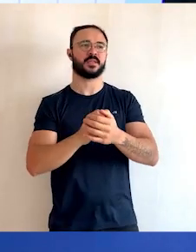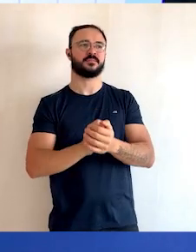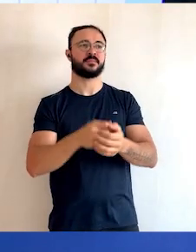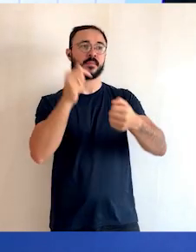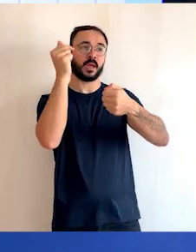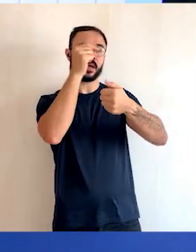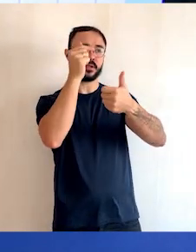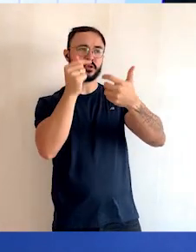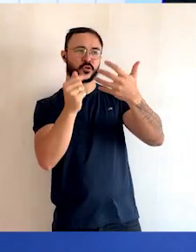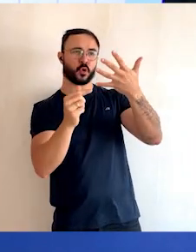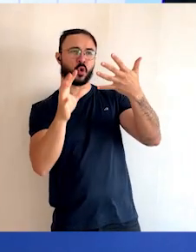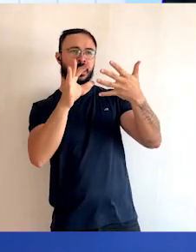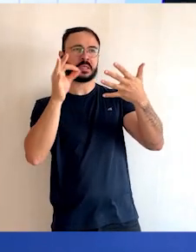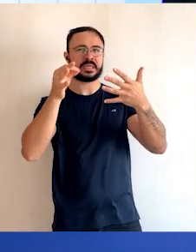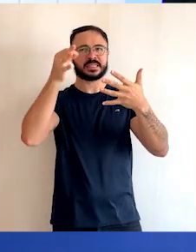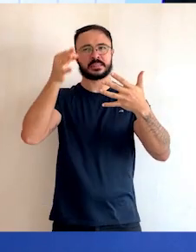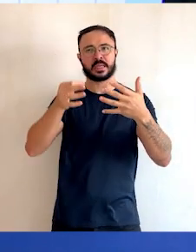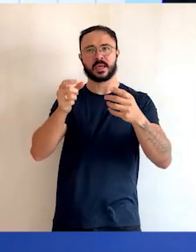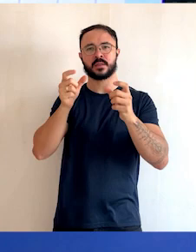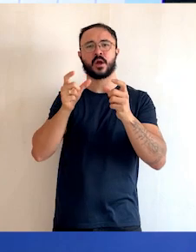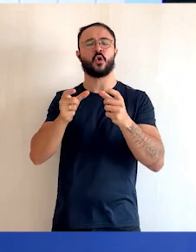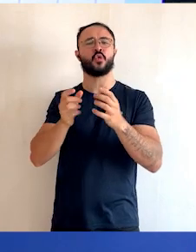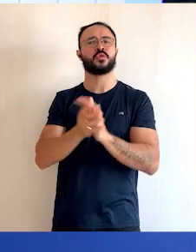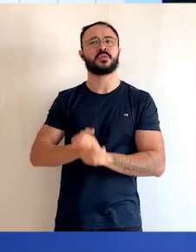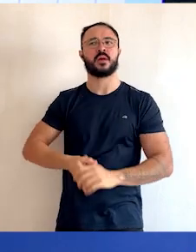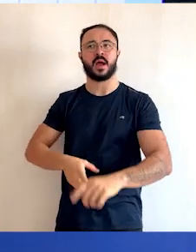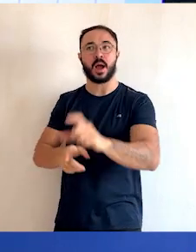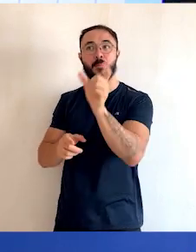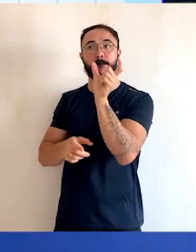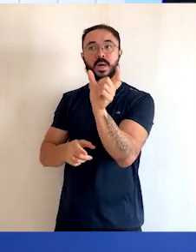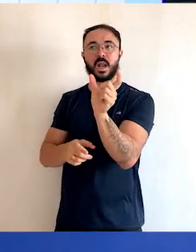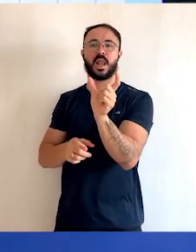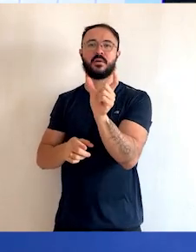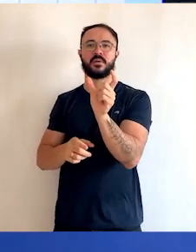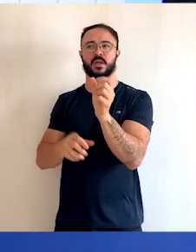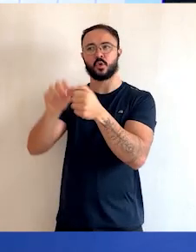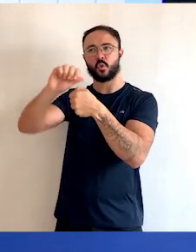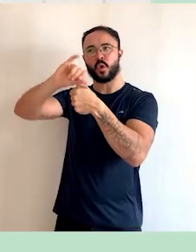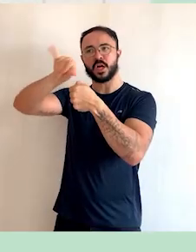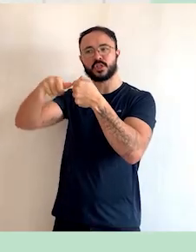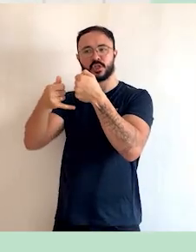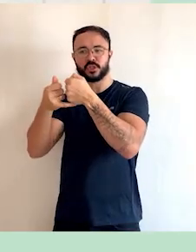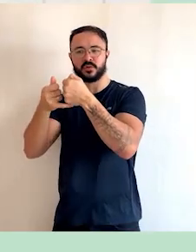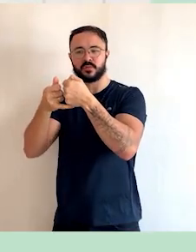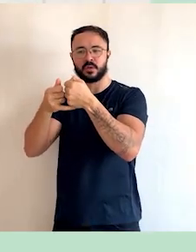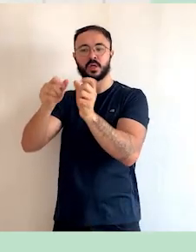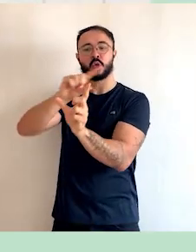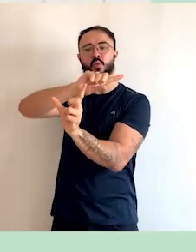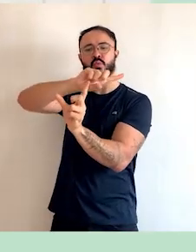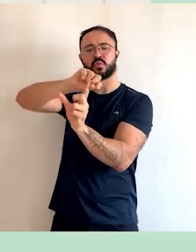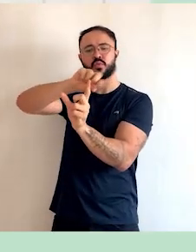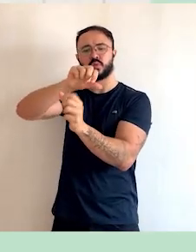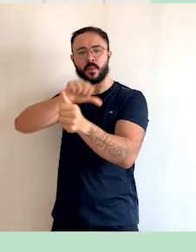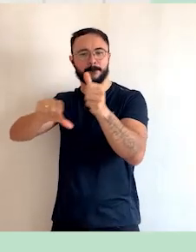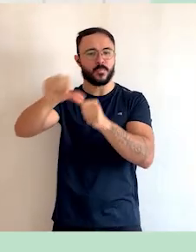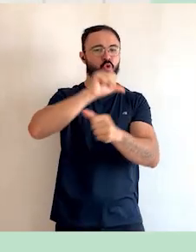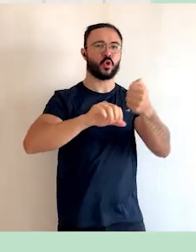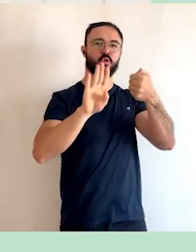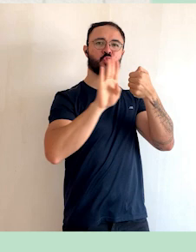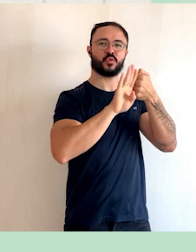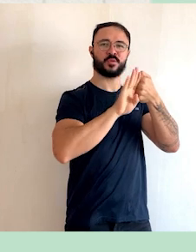os sufixos originaram substantivos a partir de adjetivos. Na letra A, temos